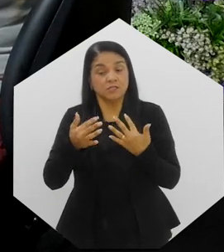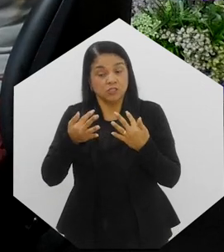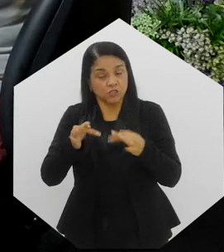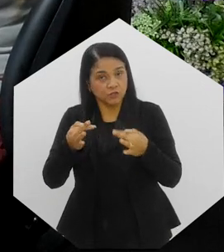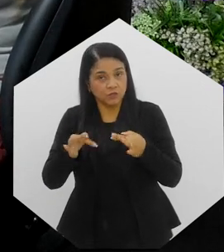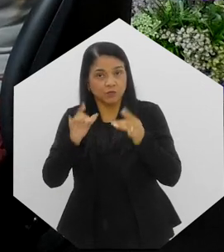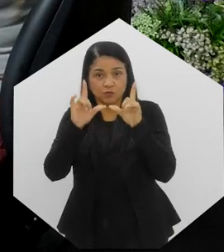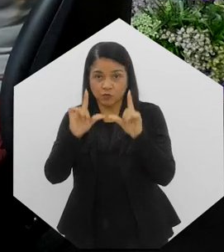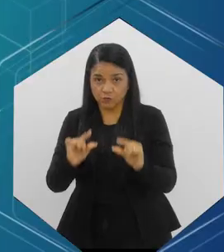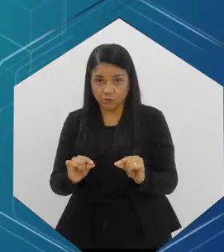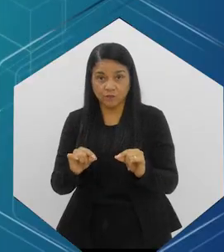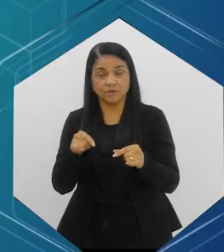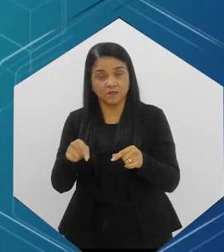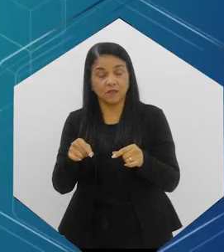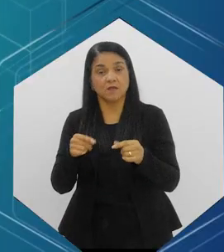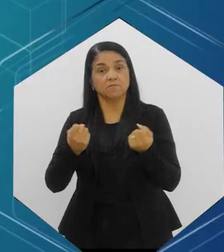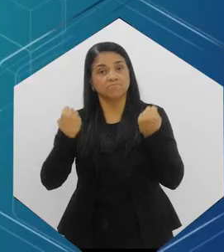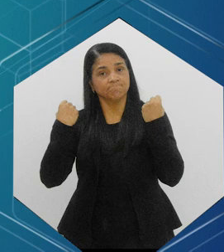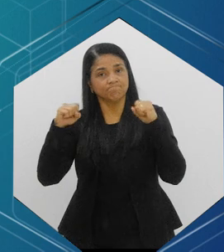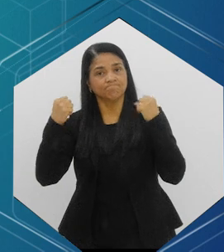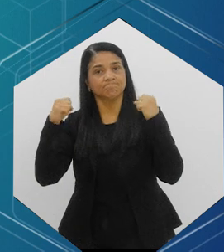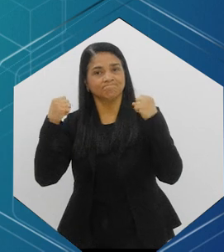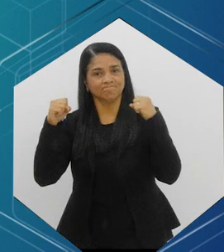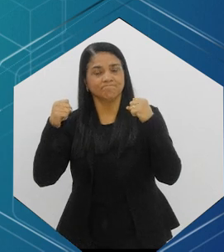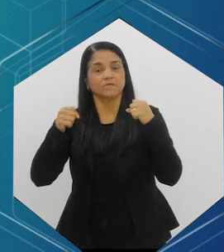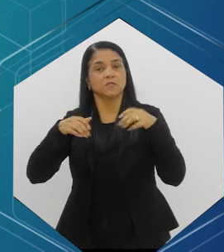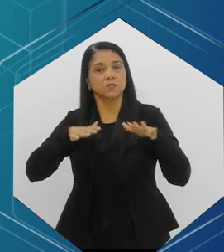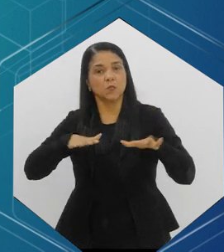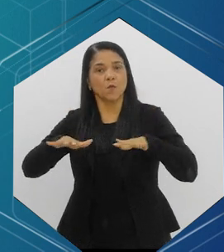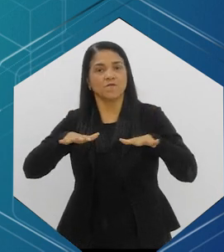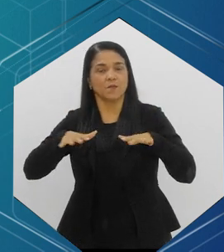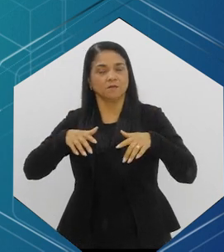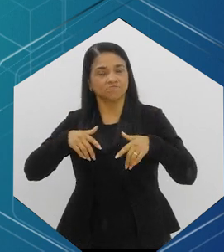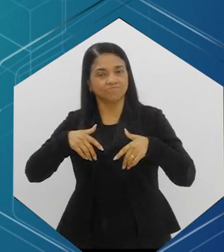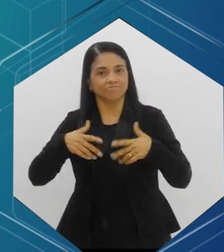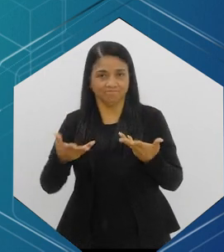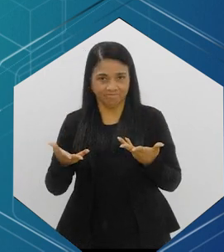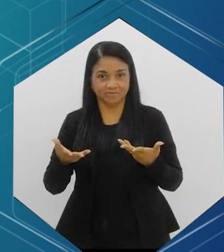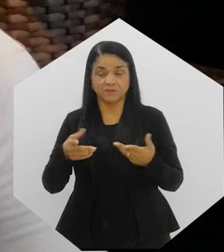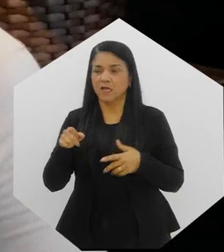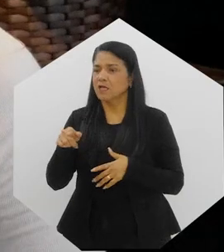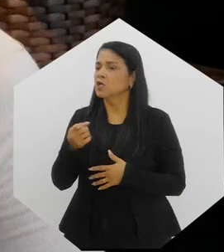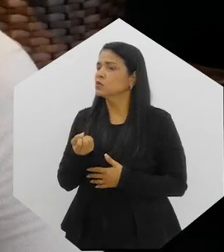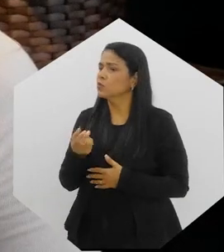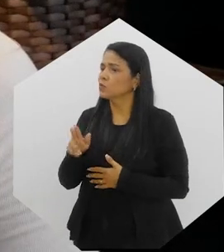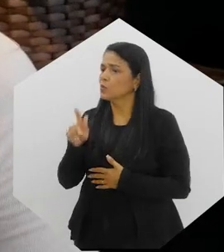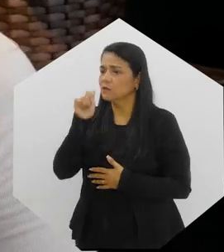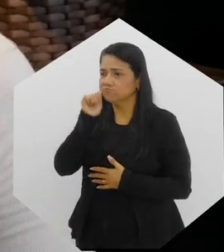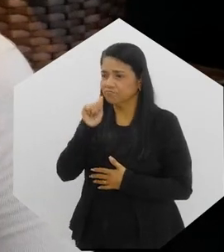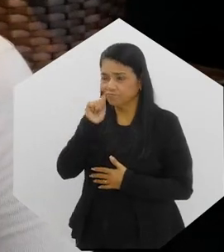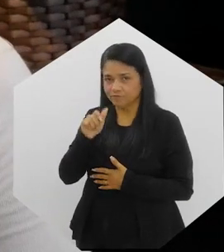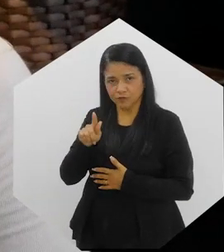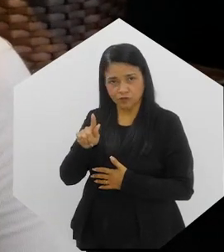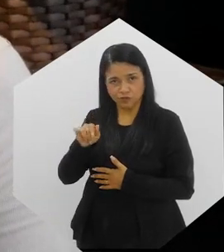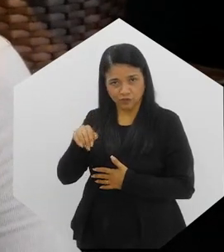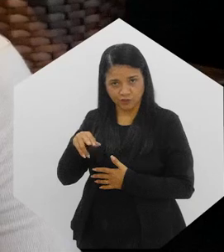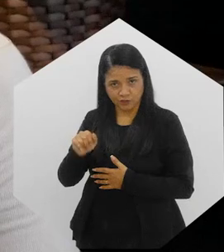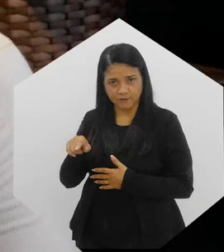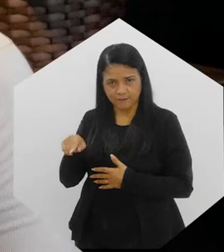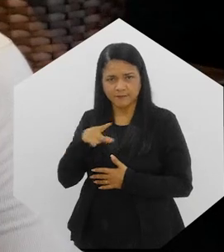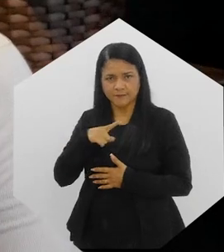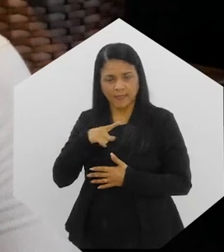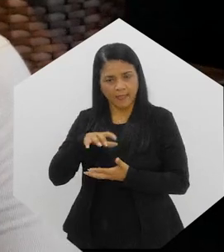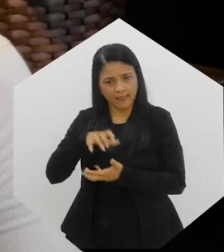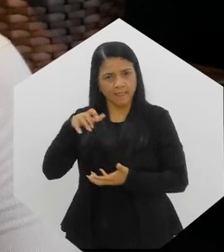a dor dele e a imobilidade com atividade física. Sim. Agora, doutora Gina, existe uma idade que tem a